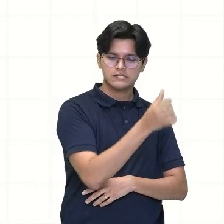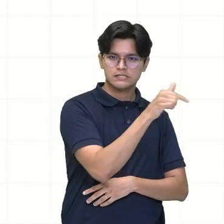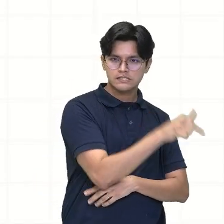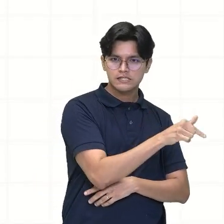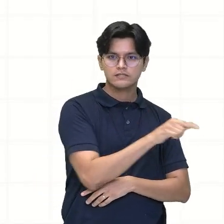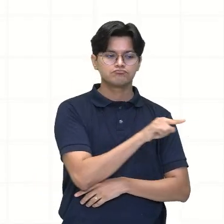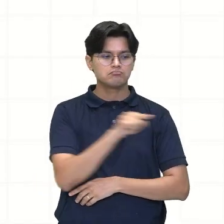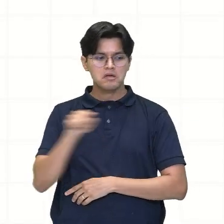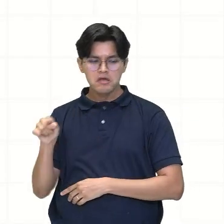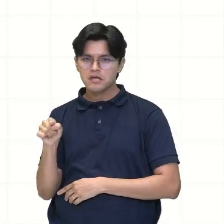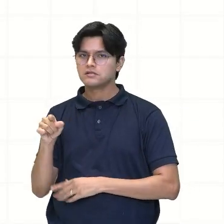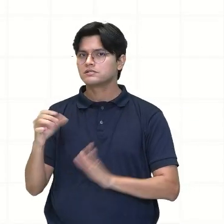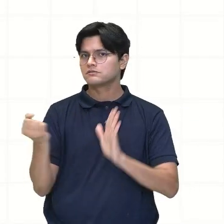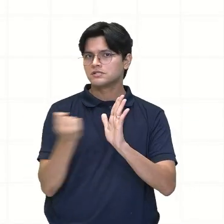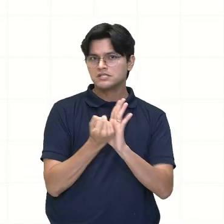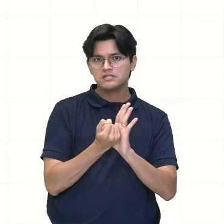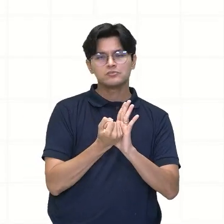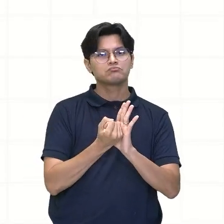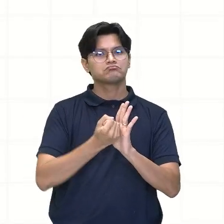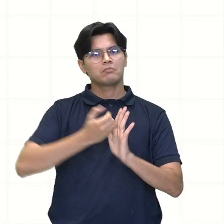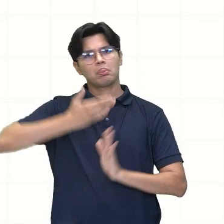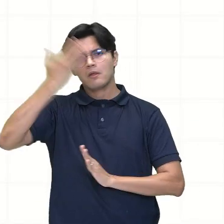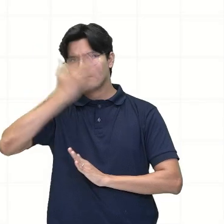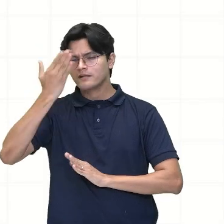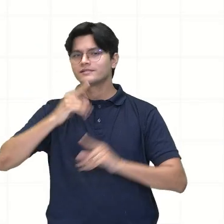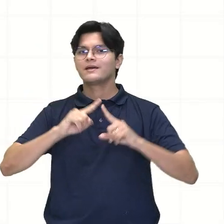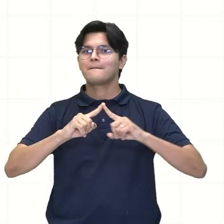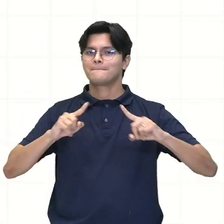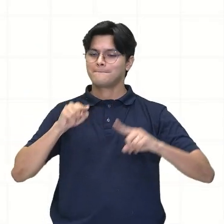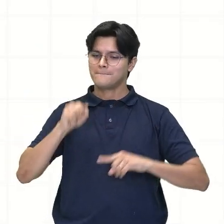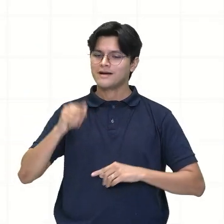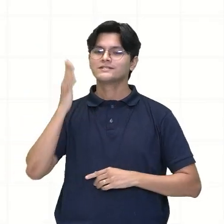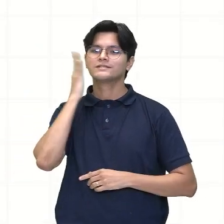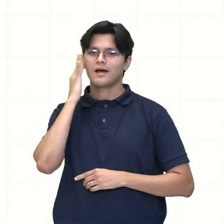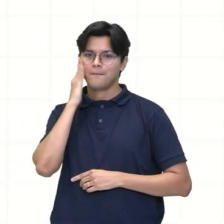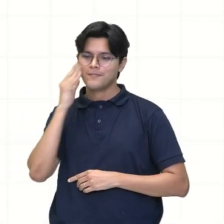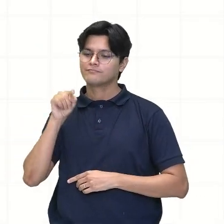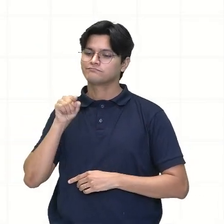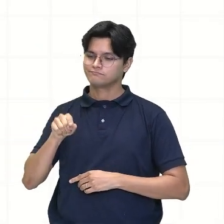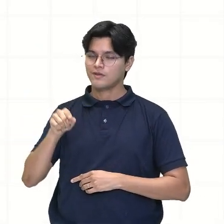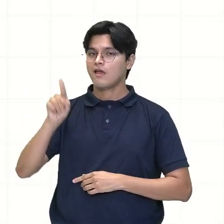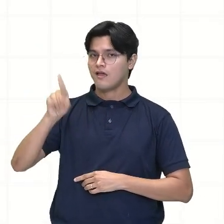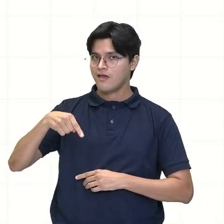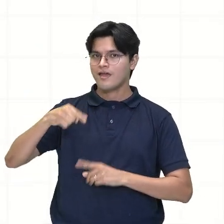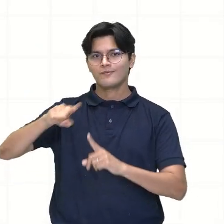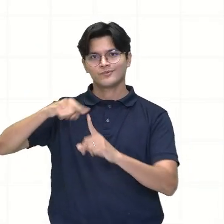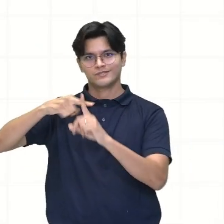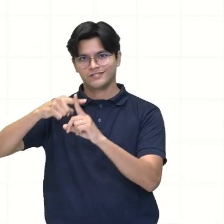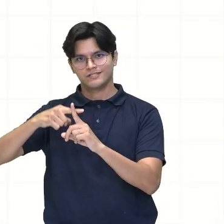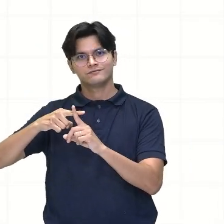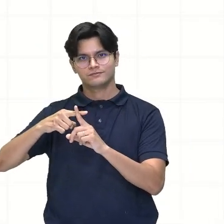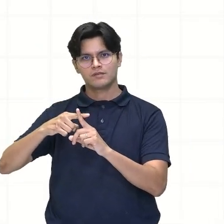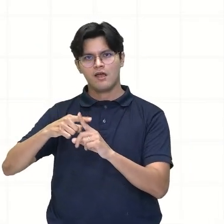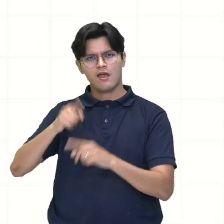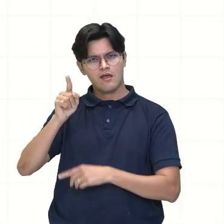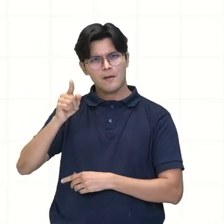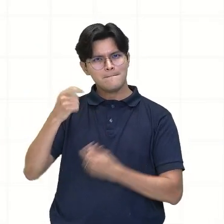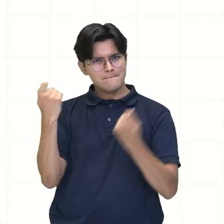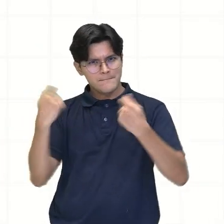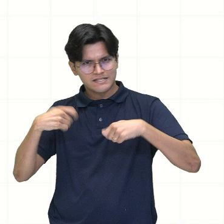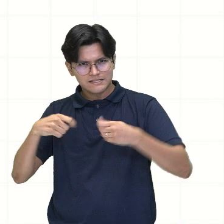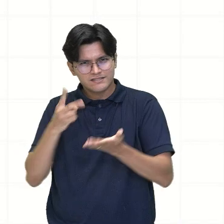já são números positivos. E não é obrigatório que esse sinal de mais